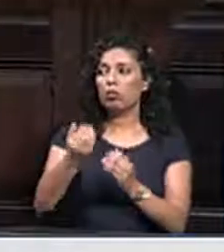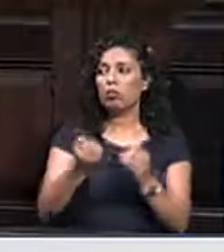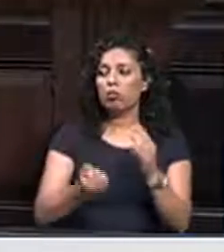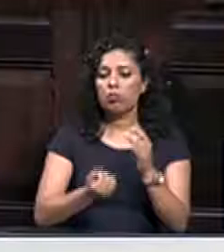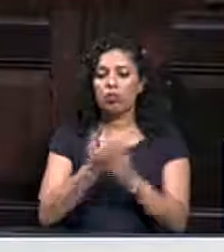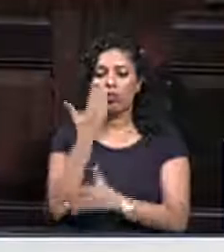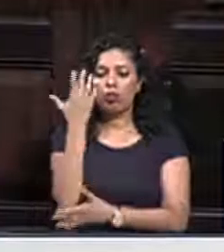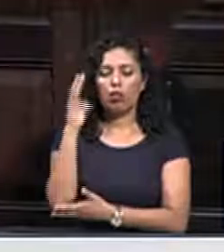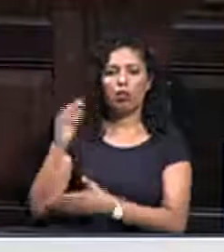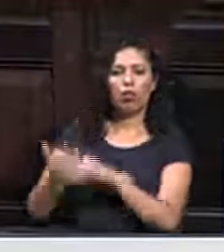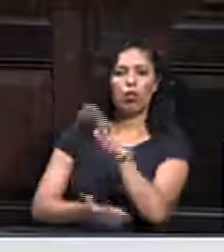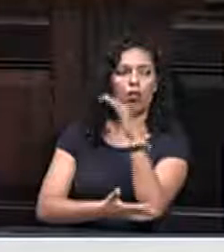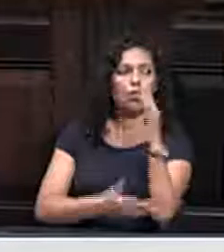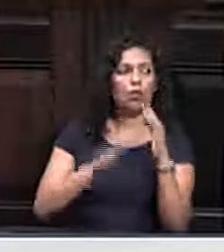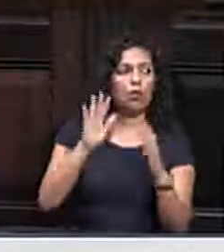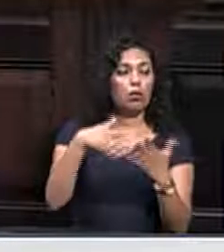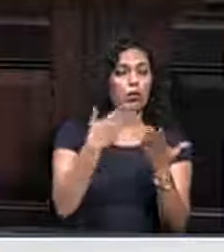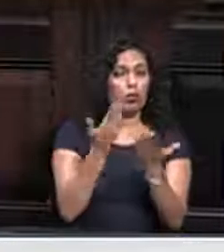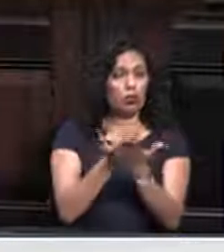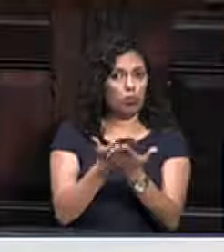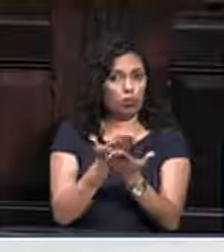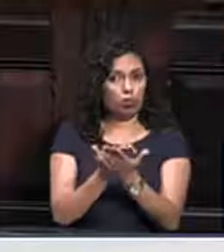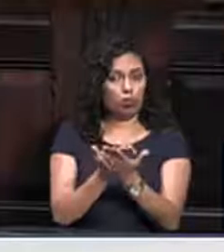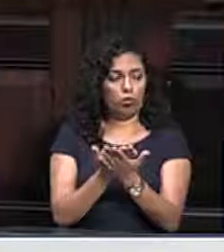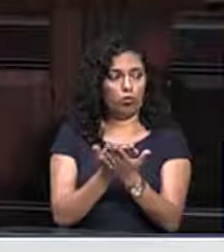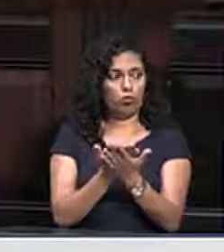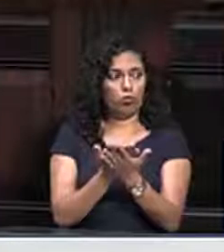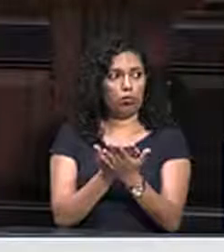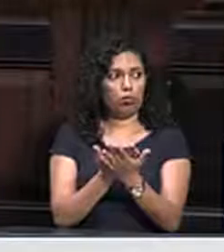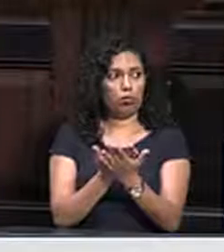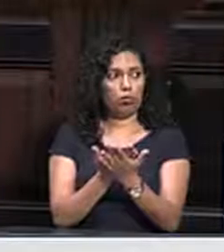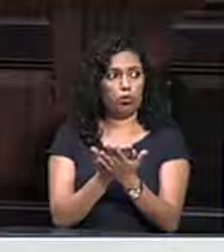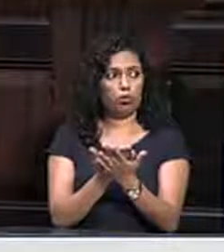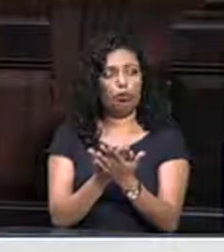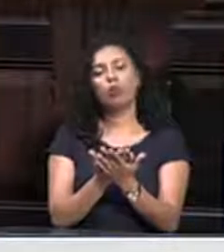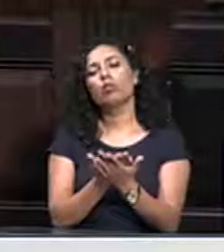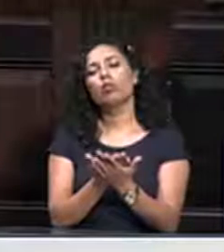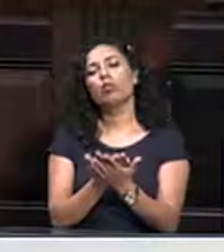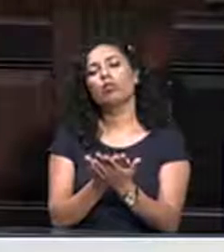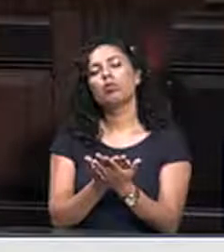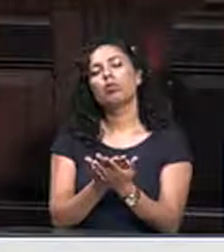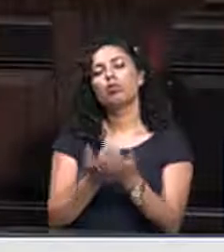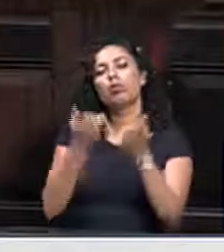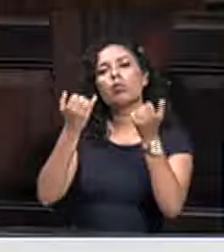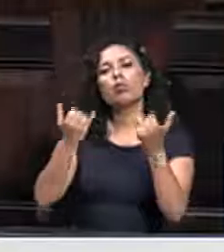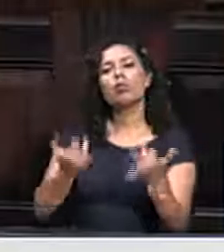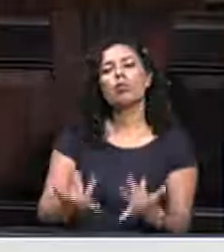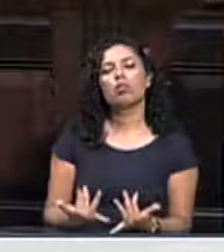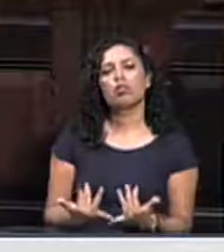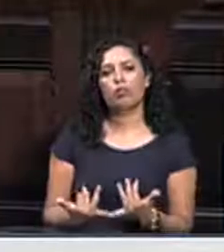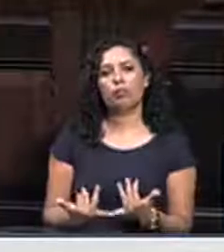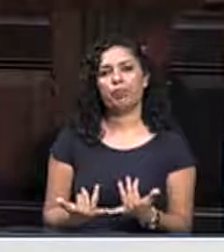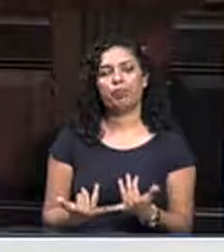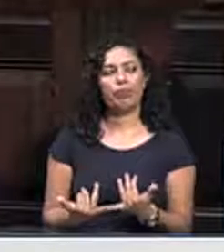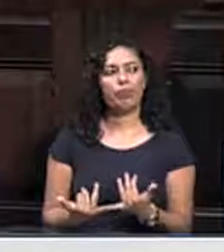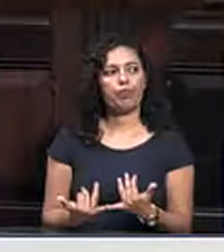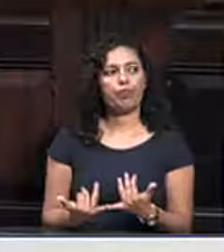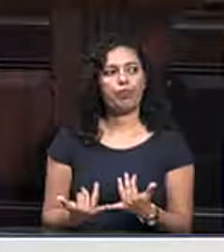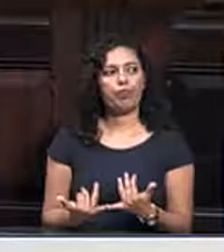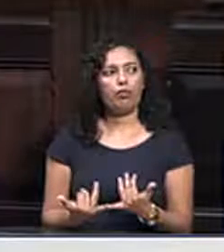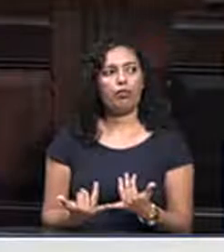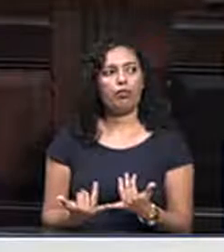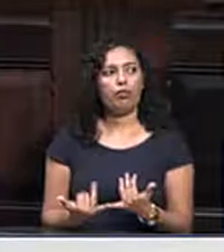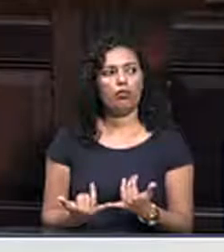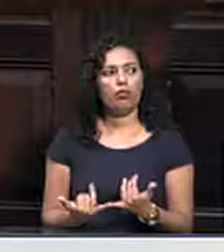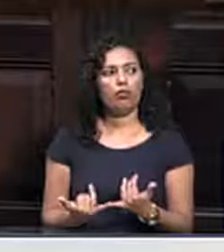Entretanto, estudo da FIJAN 2009 apontava que até 370 mil hectares poderiam